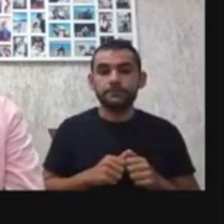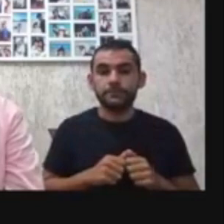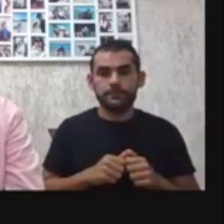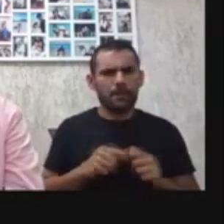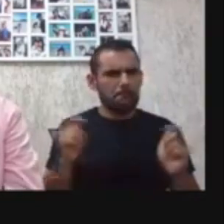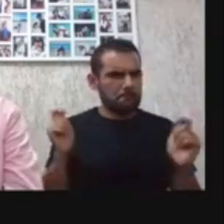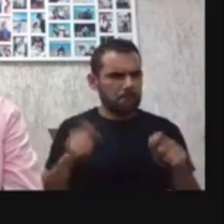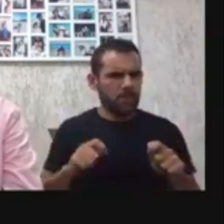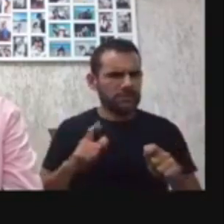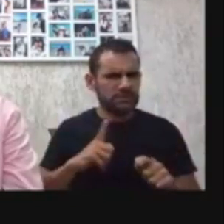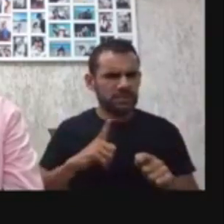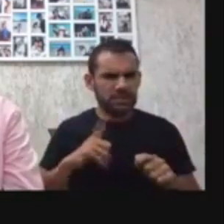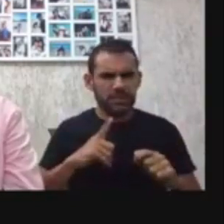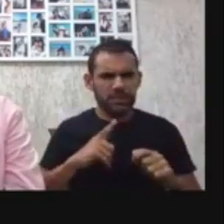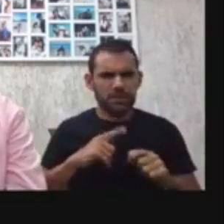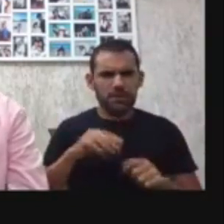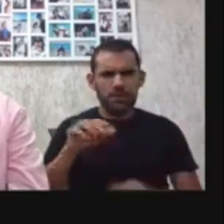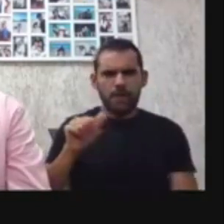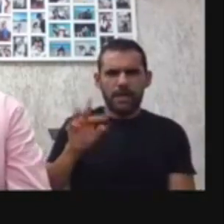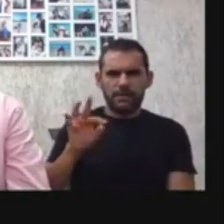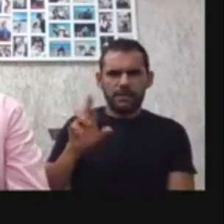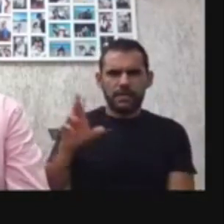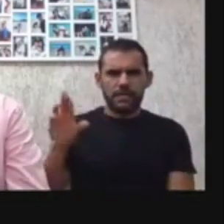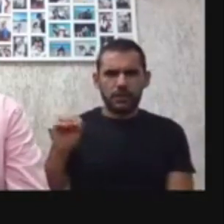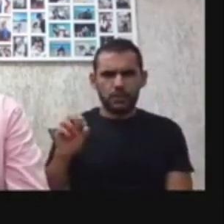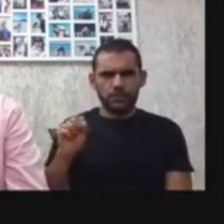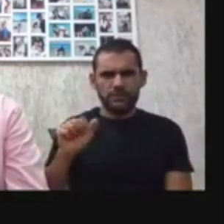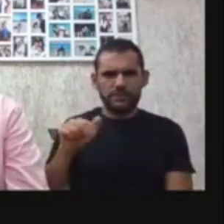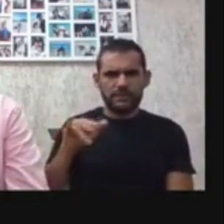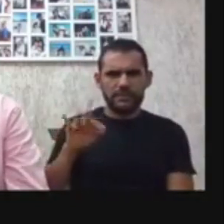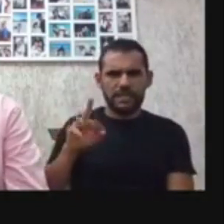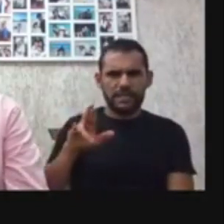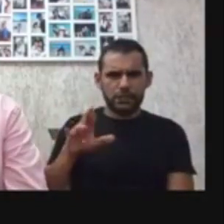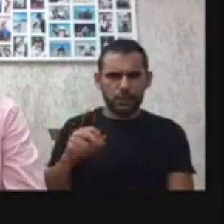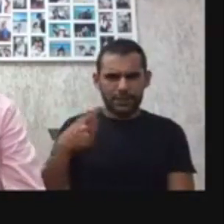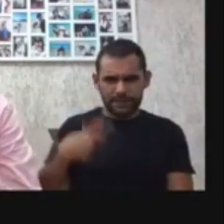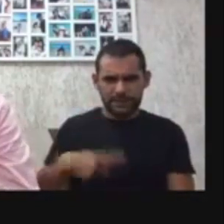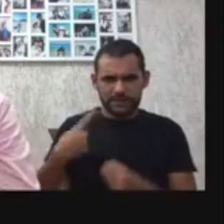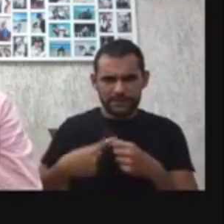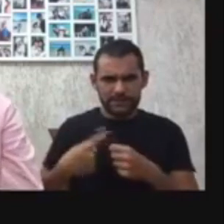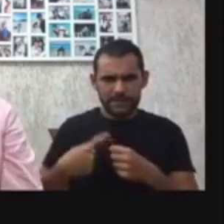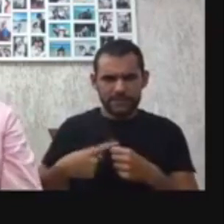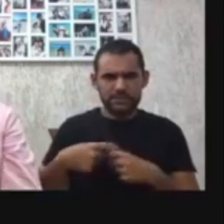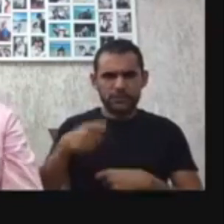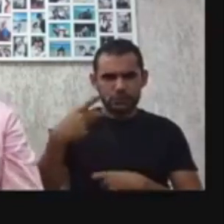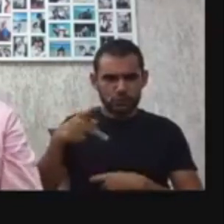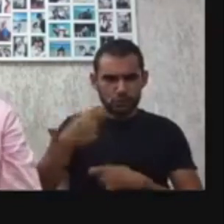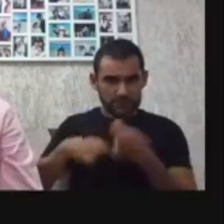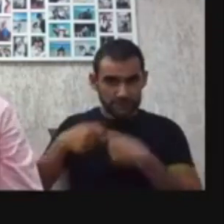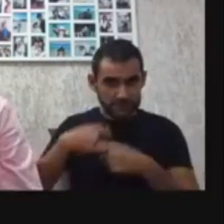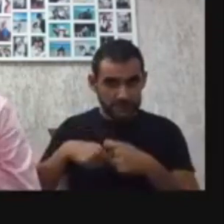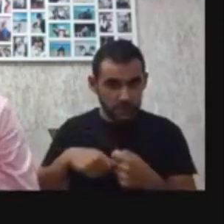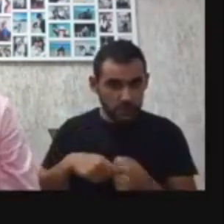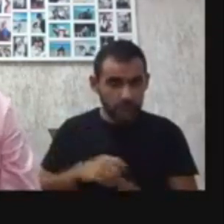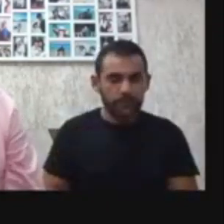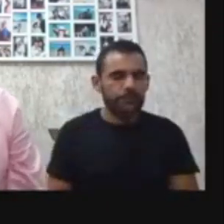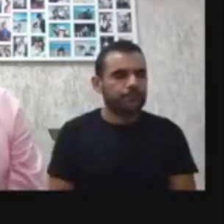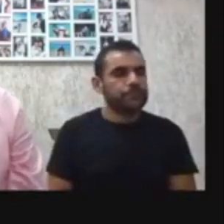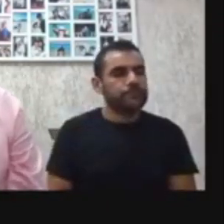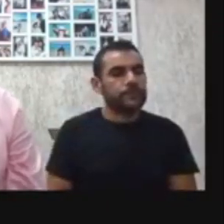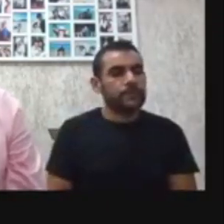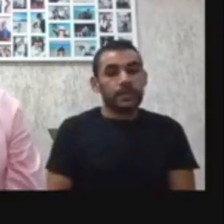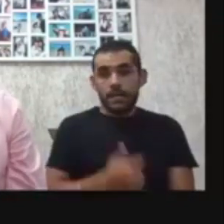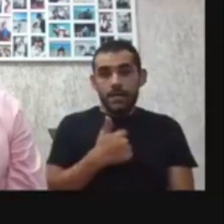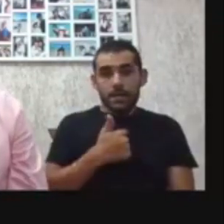termos finalmente um aterro sanitário, uma coleta seletiva de lixo aqui na cidade, na sua gestão? Ô, Adriano, eu